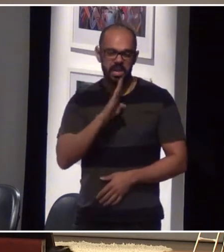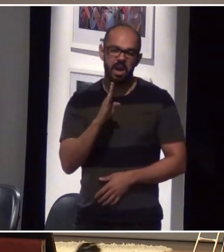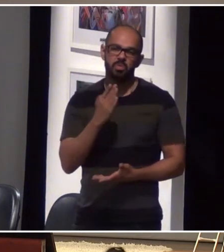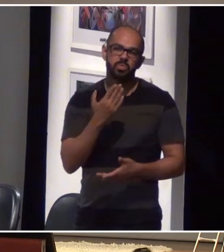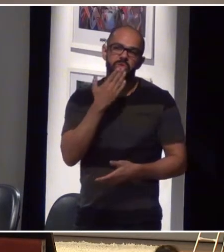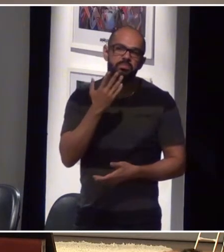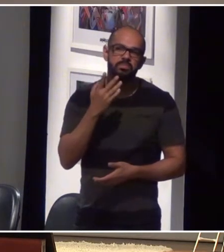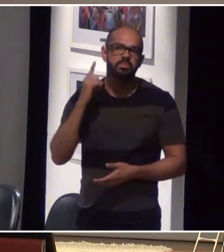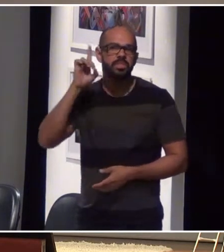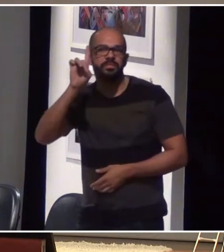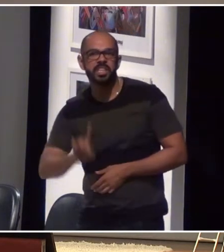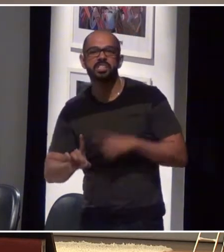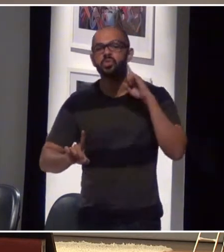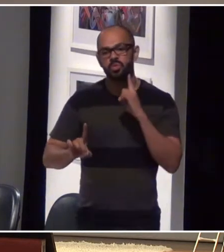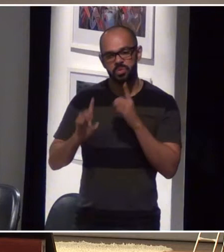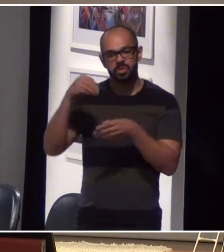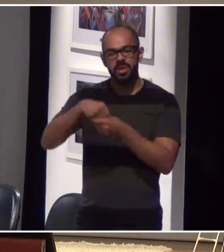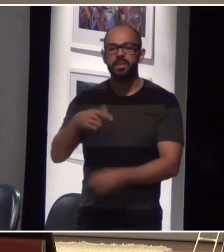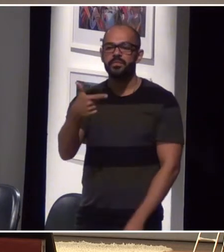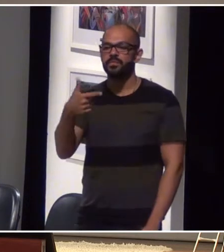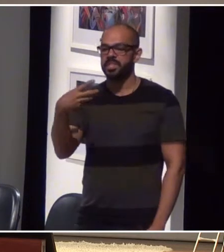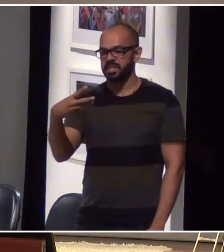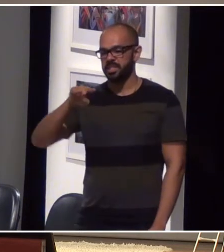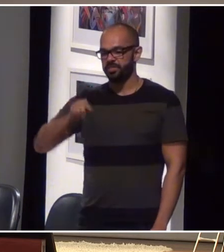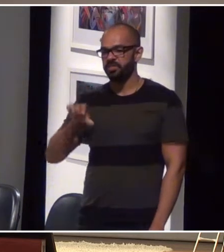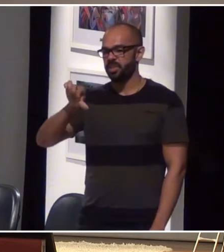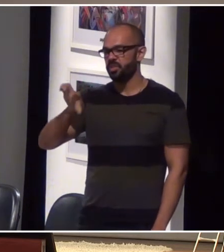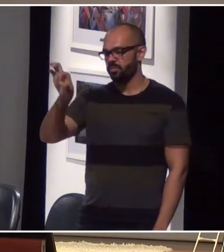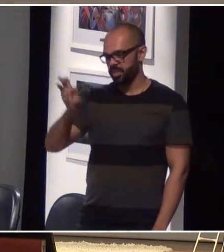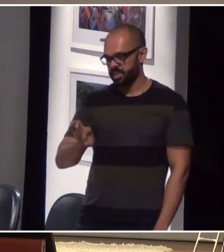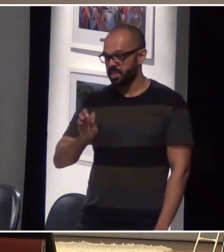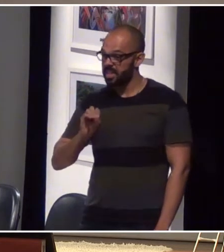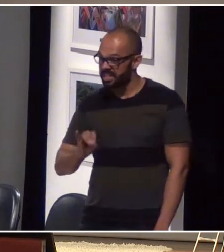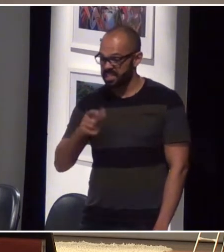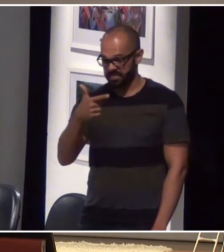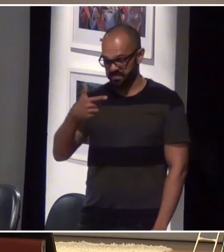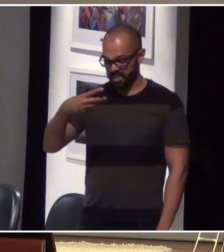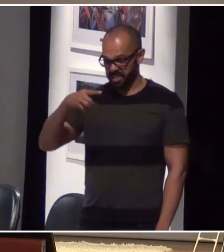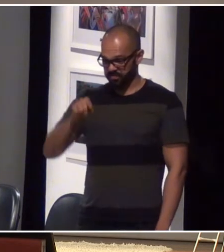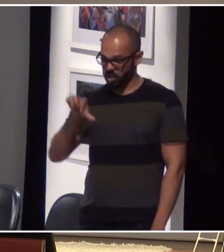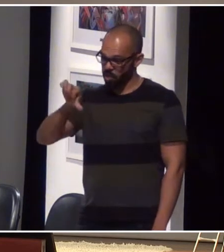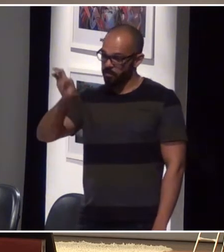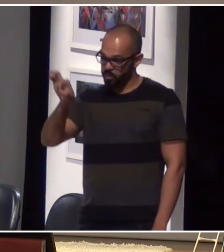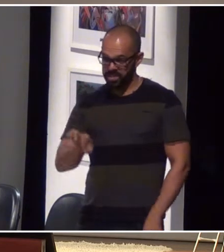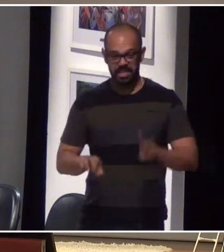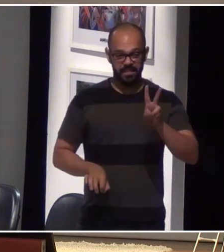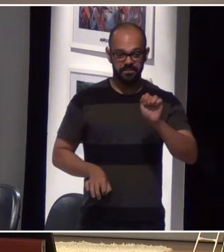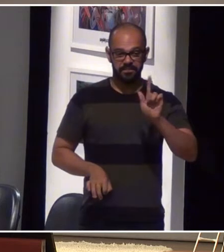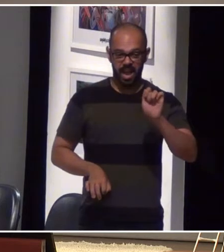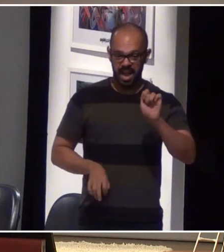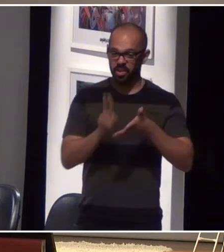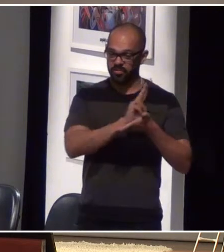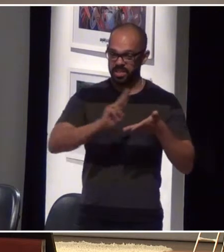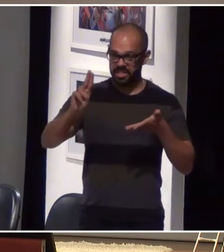deficiência, onde os surdos estão localizados, é de 23,9%. Se 23,9% das vagas